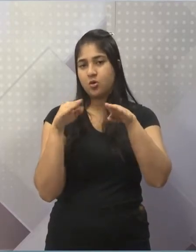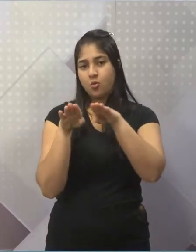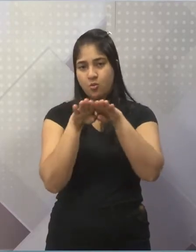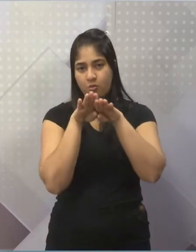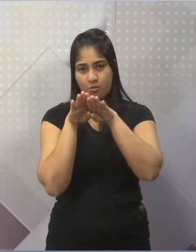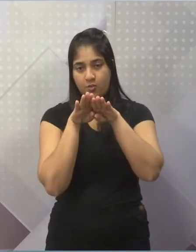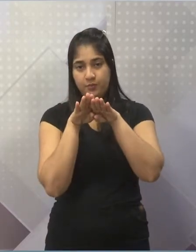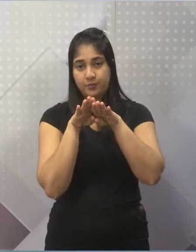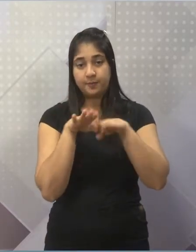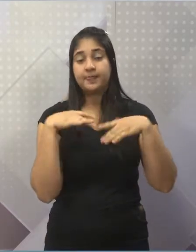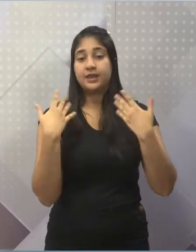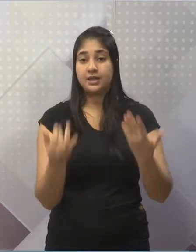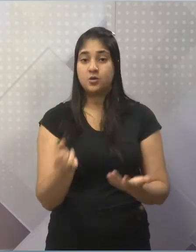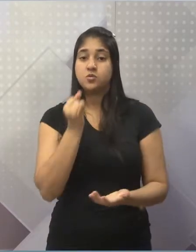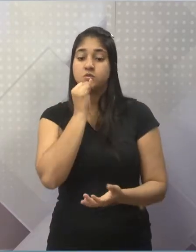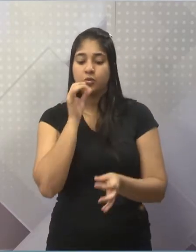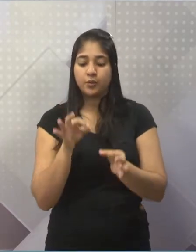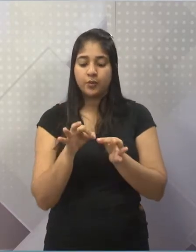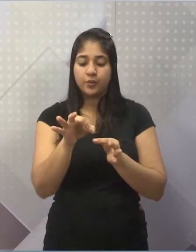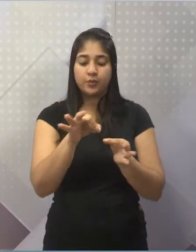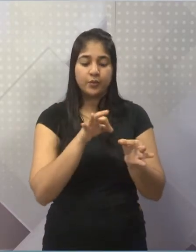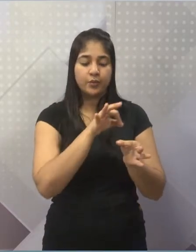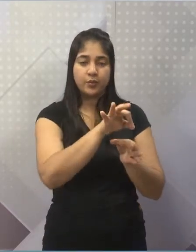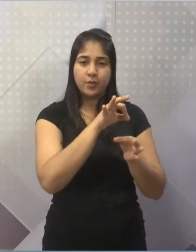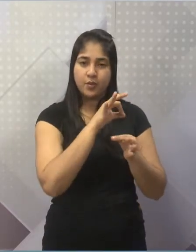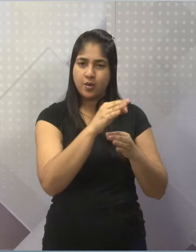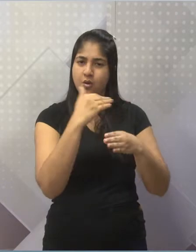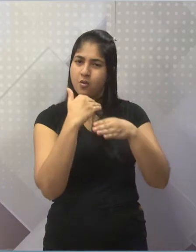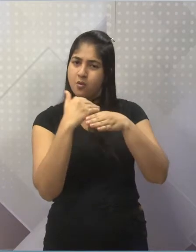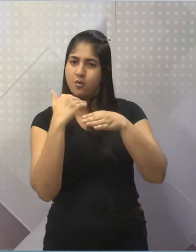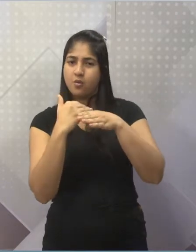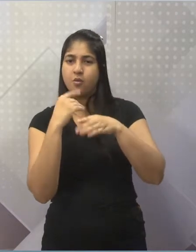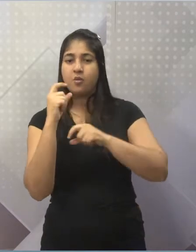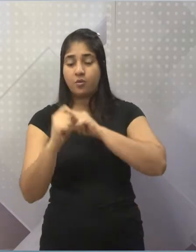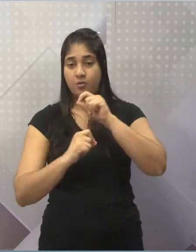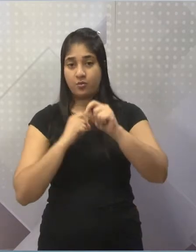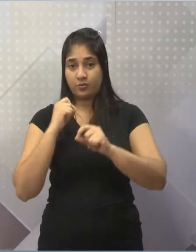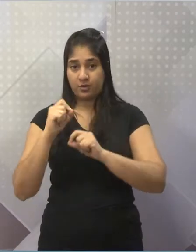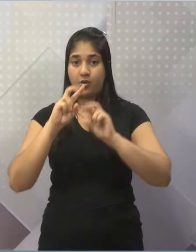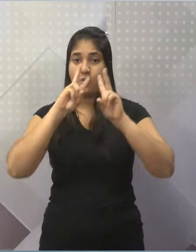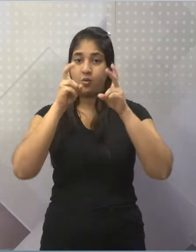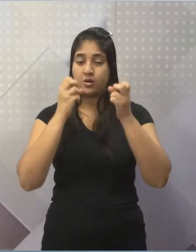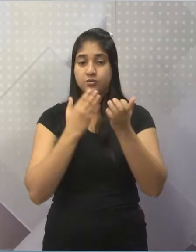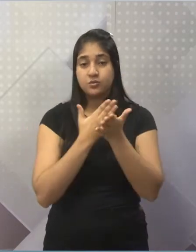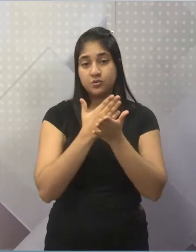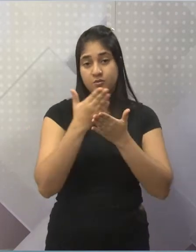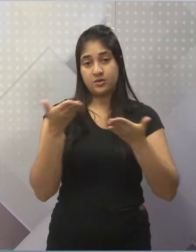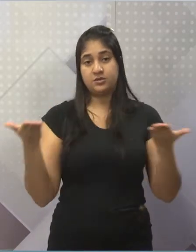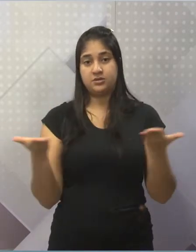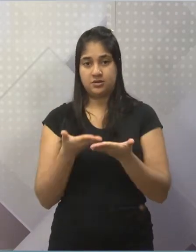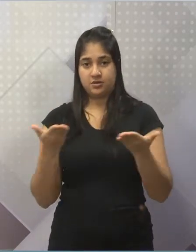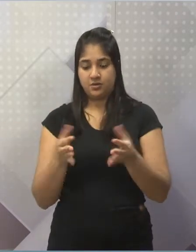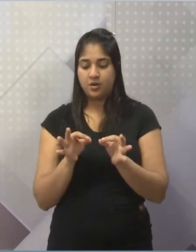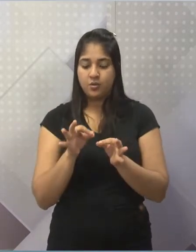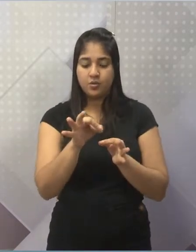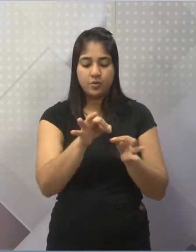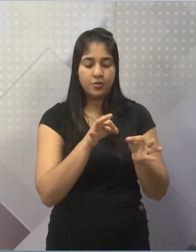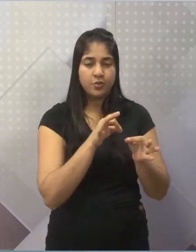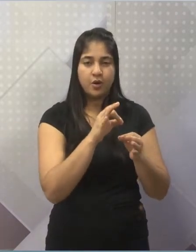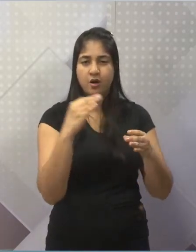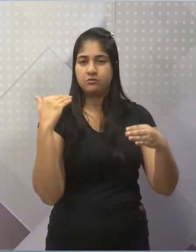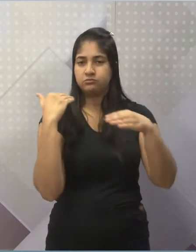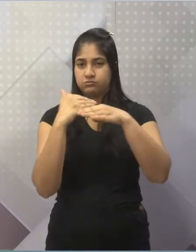gente falou no exemplo sobre segmentos proporcionais, a gente entra no começo do assunto de hoje, segmentos